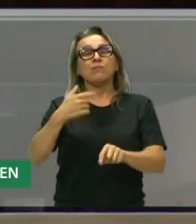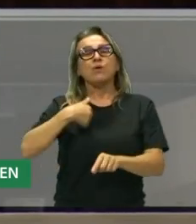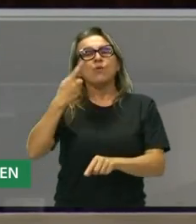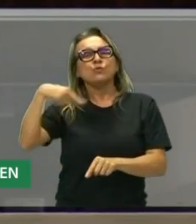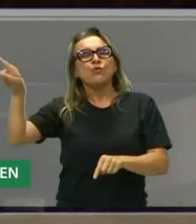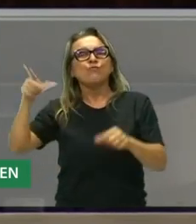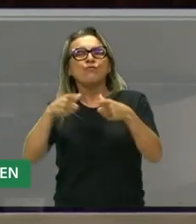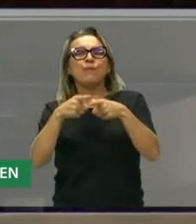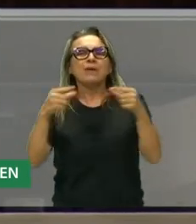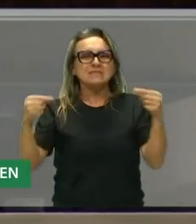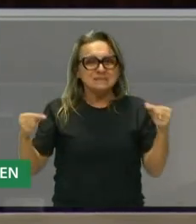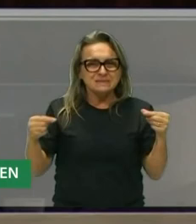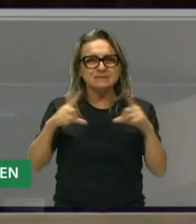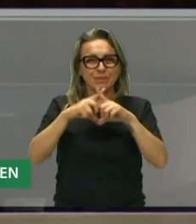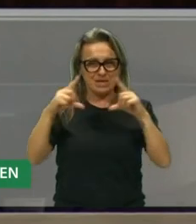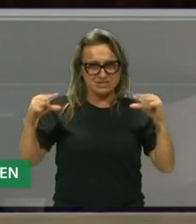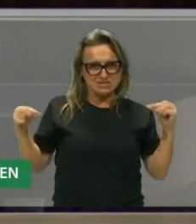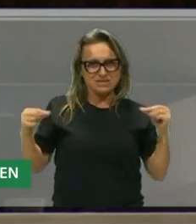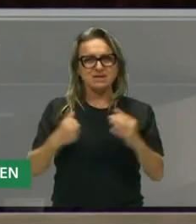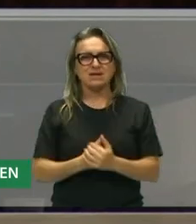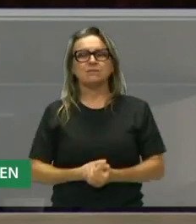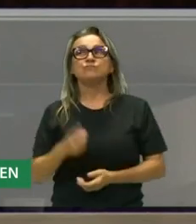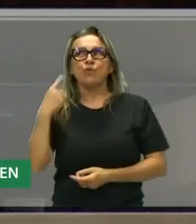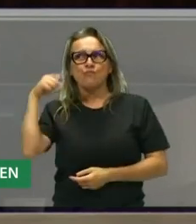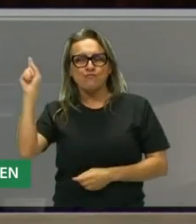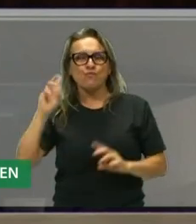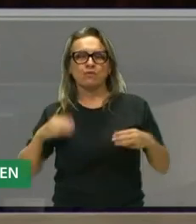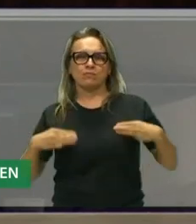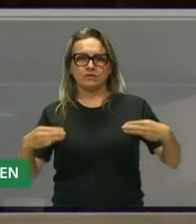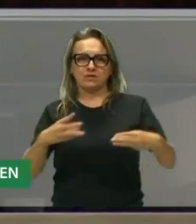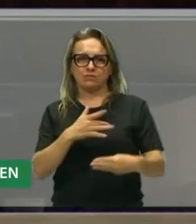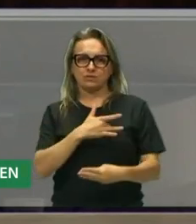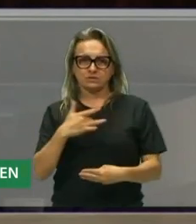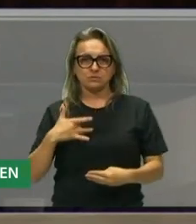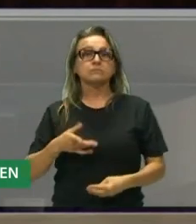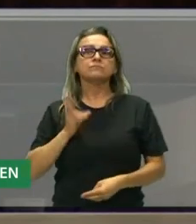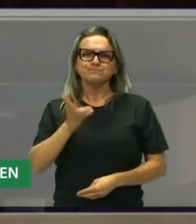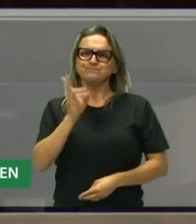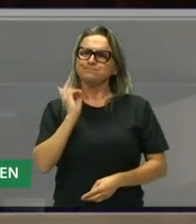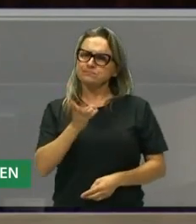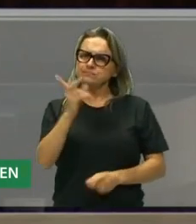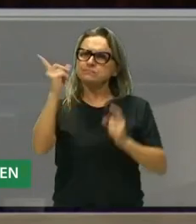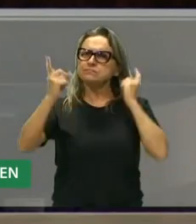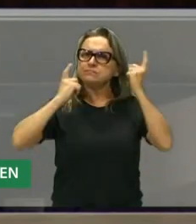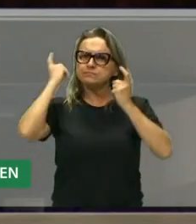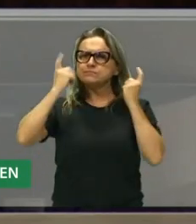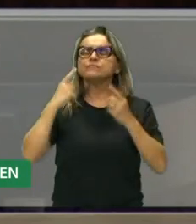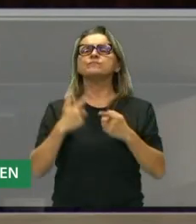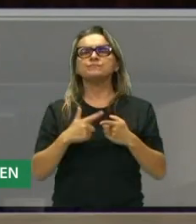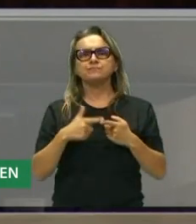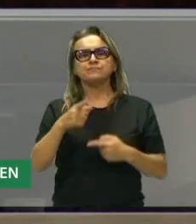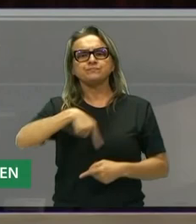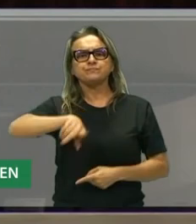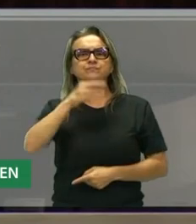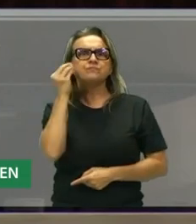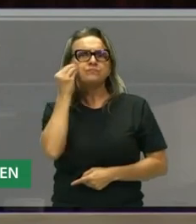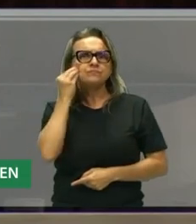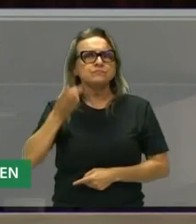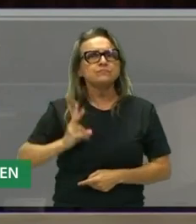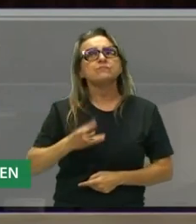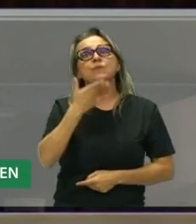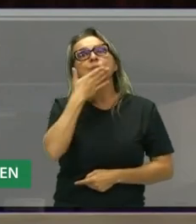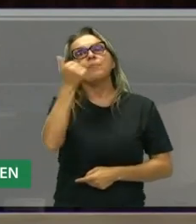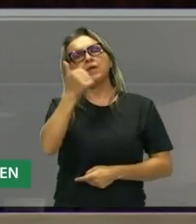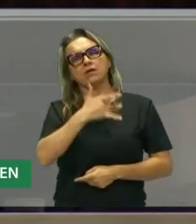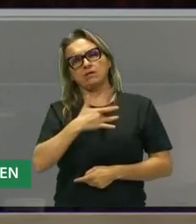Saúde, é por isso a minha preocupação, né, com o custeio, e a gente sempre está procurando melhorar a saúde pública,